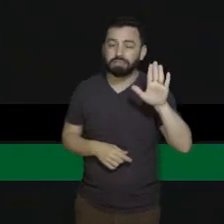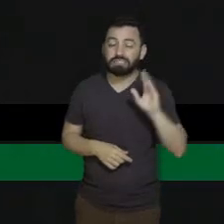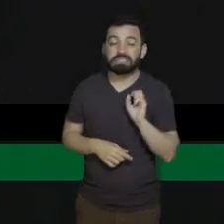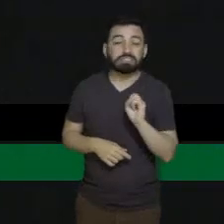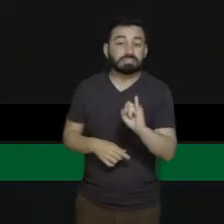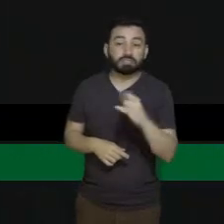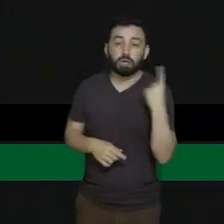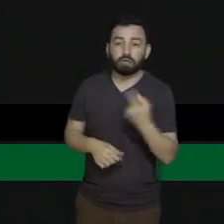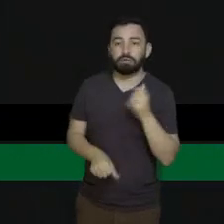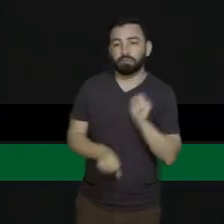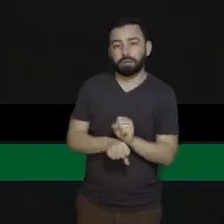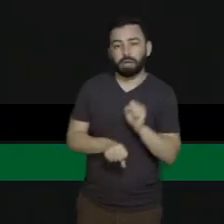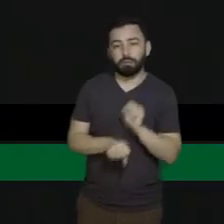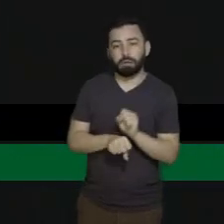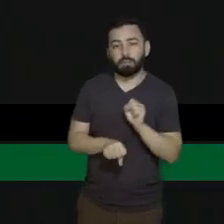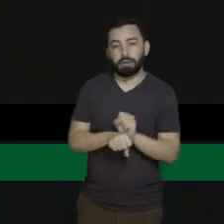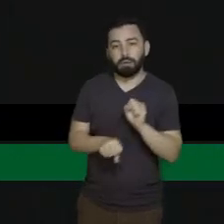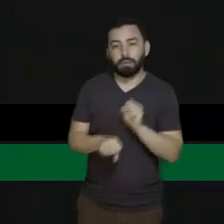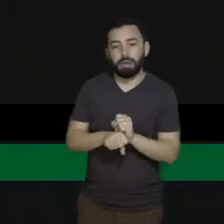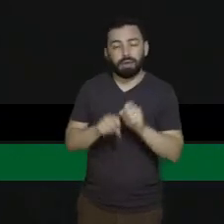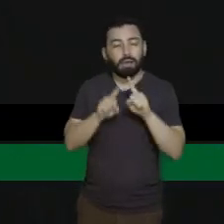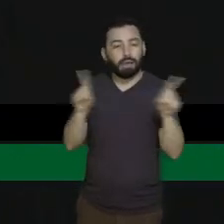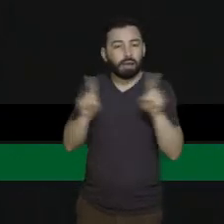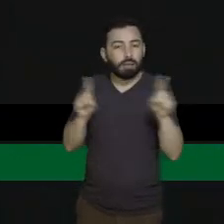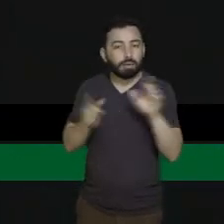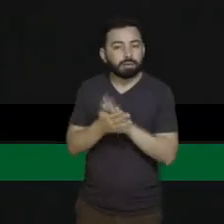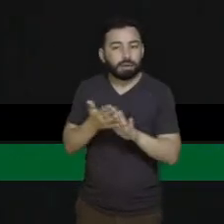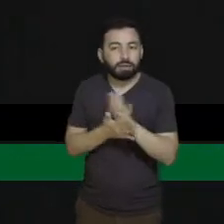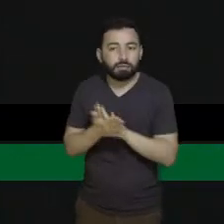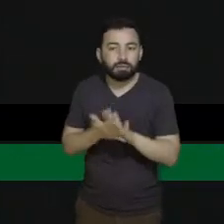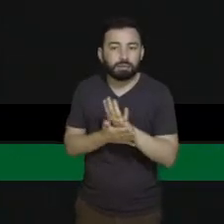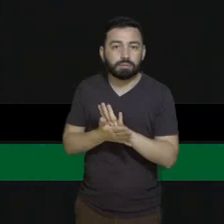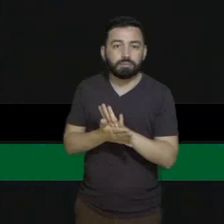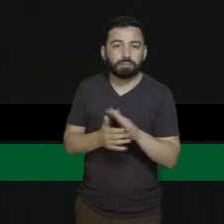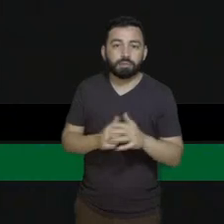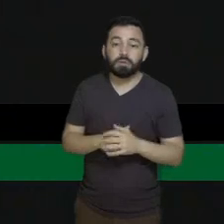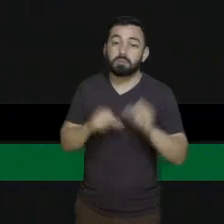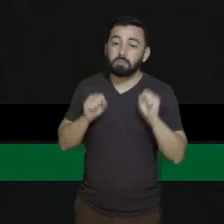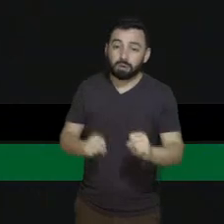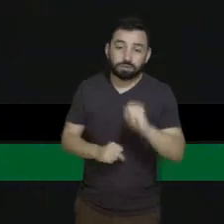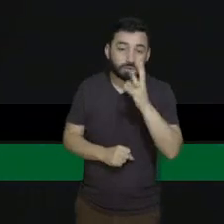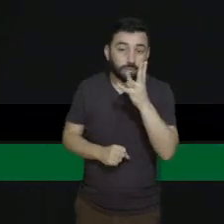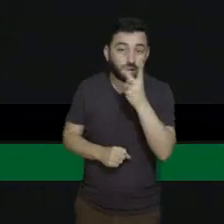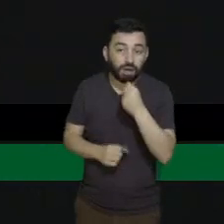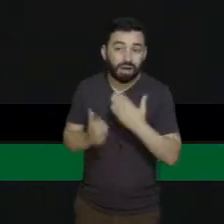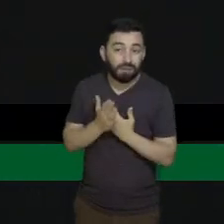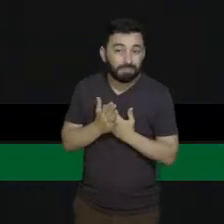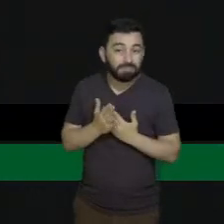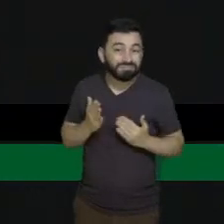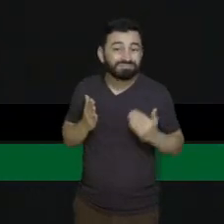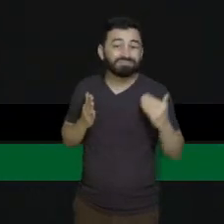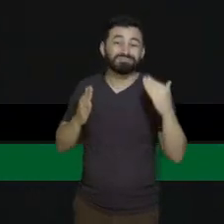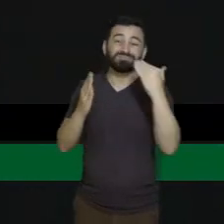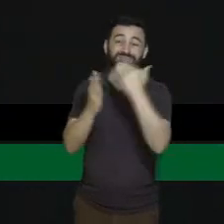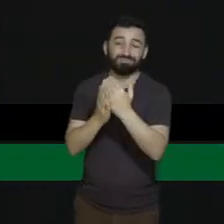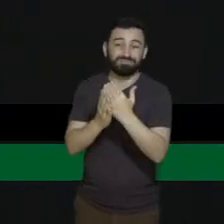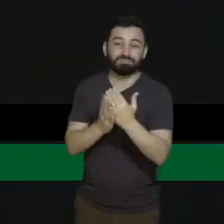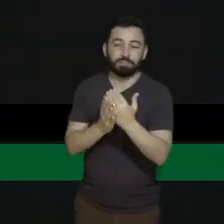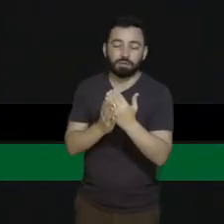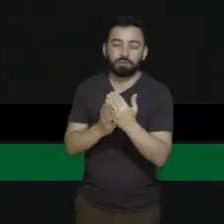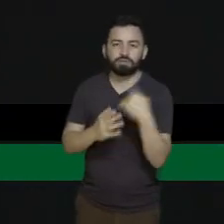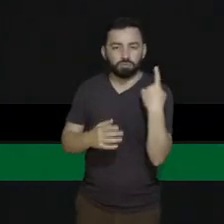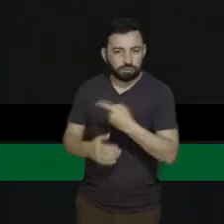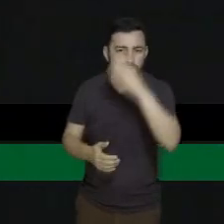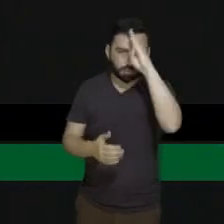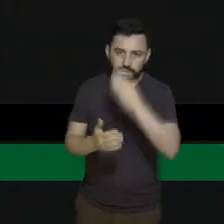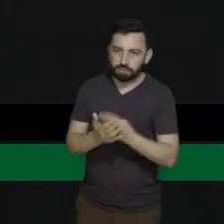ficarmos aguardando e aguardando sem reclamar e solicitar, pode demorar ainda mais. Queremos crer que os